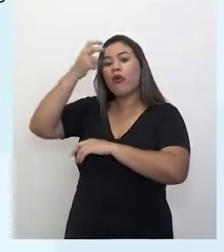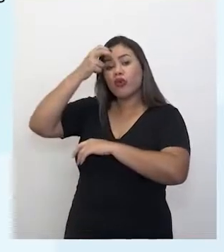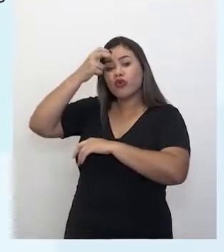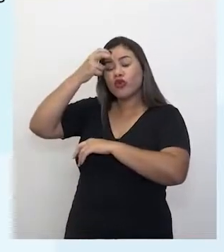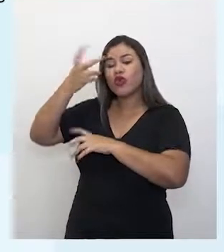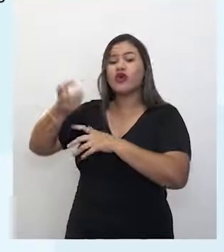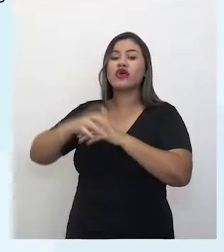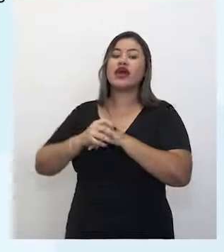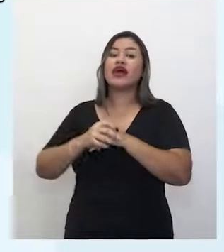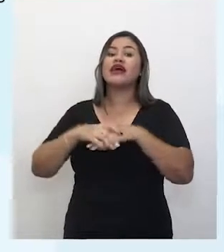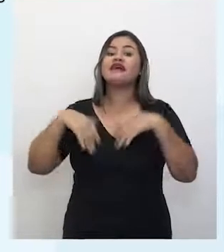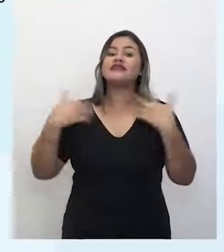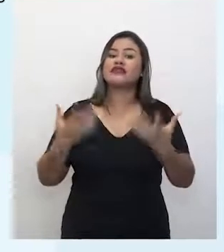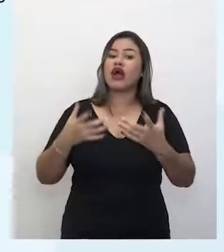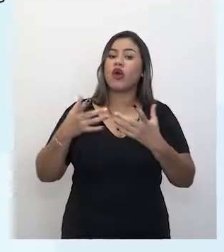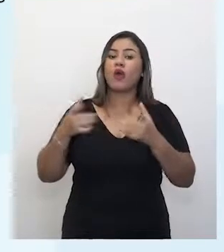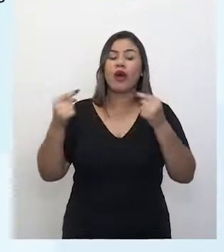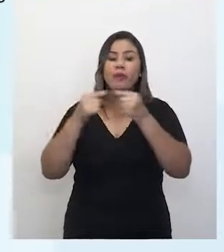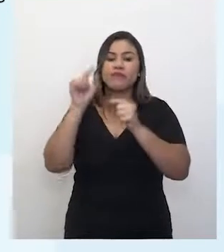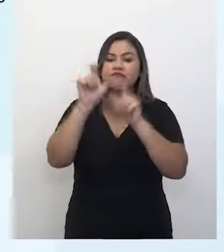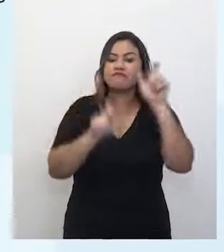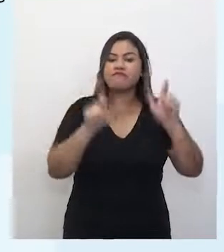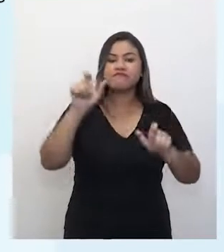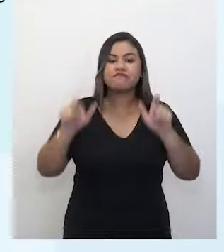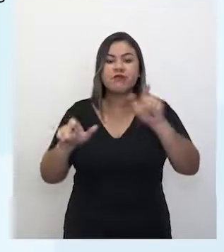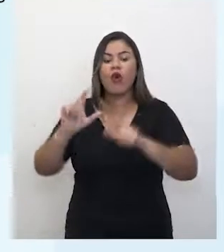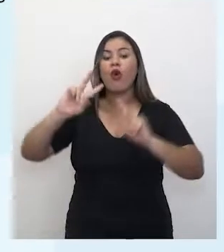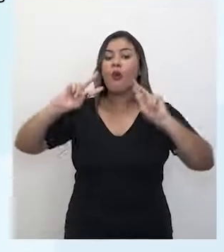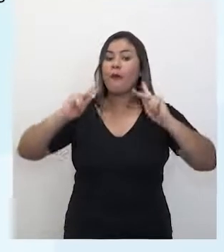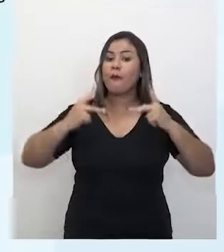Então, enquanto seres humanos, nós